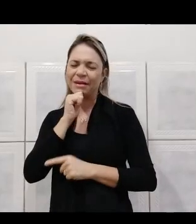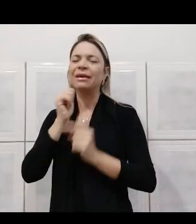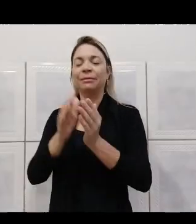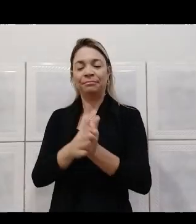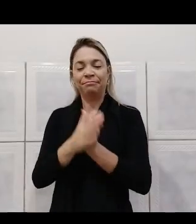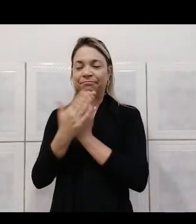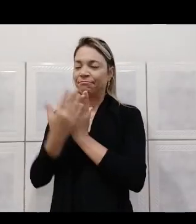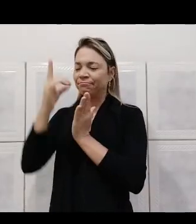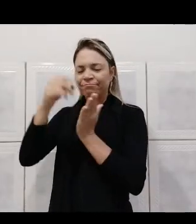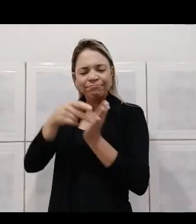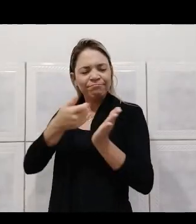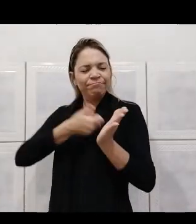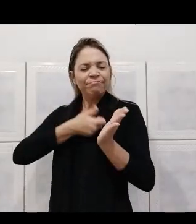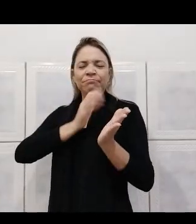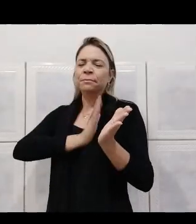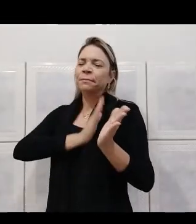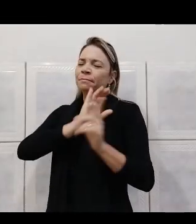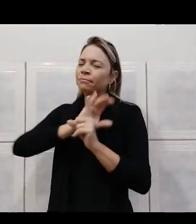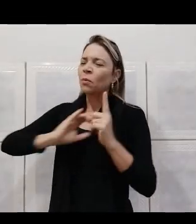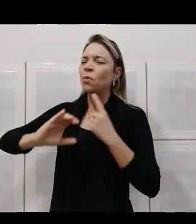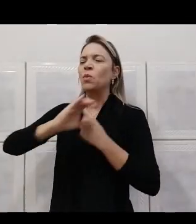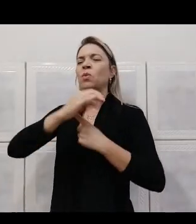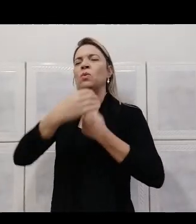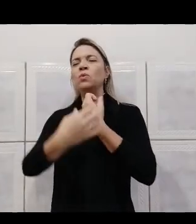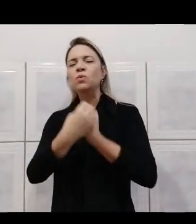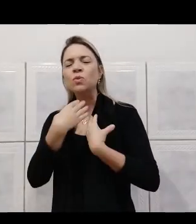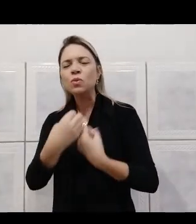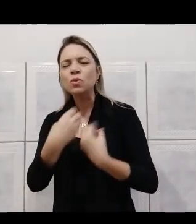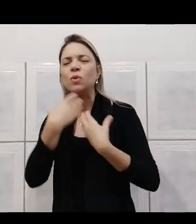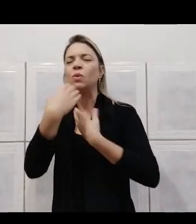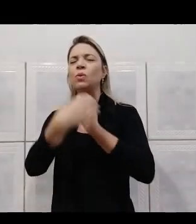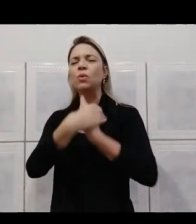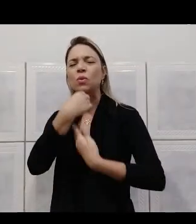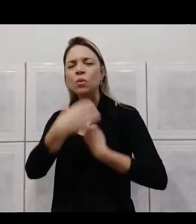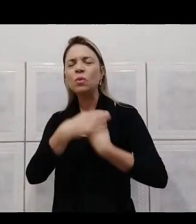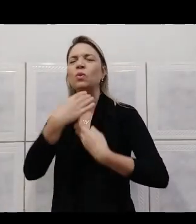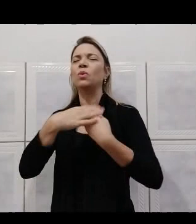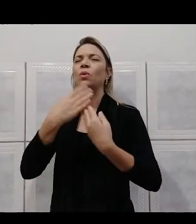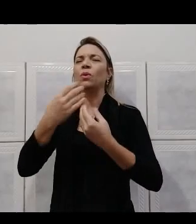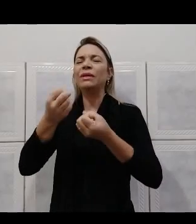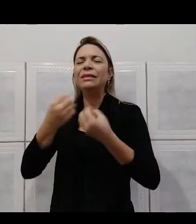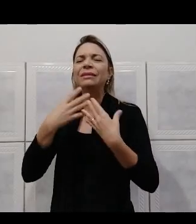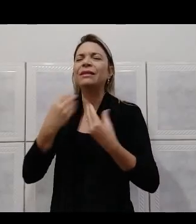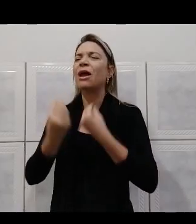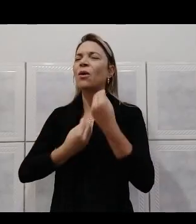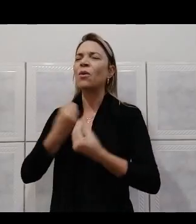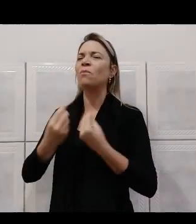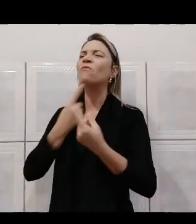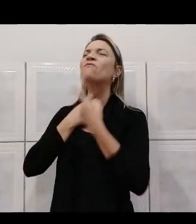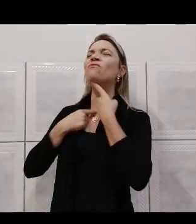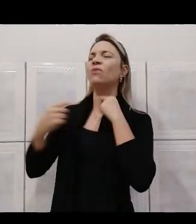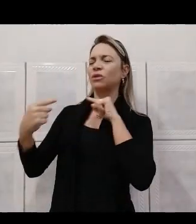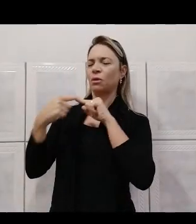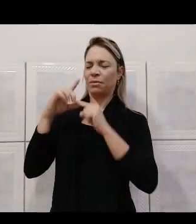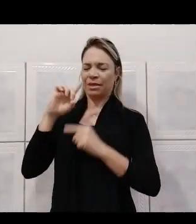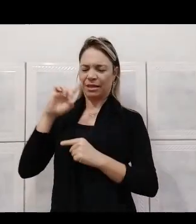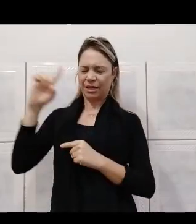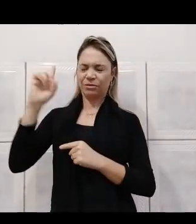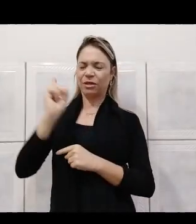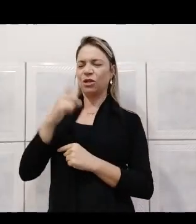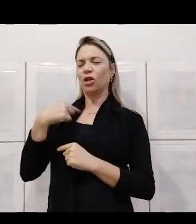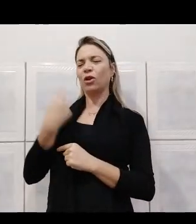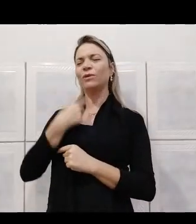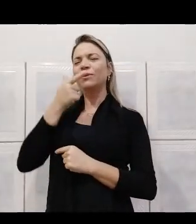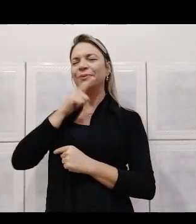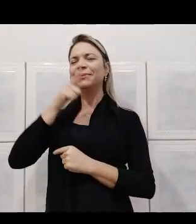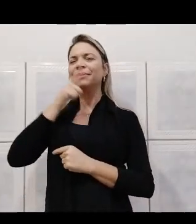nos edificar, nos ensinar a como viver de acordo com a Tua vontade, para que possamos crescer na